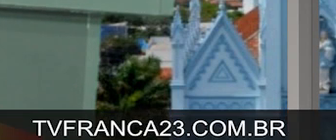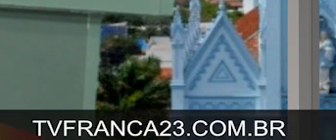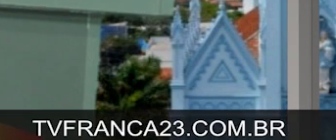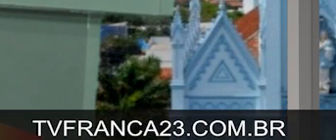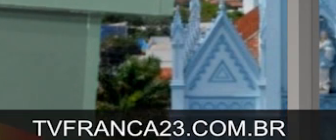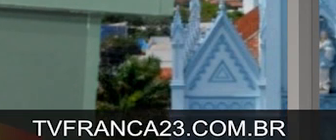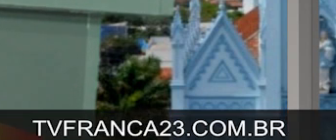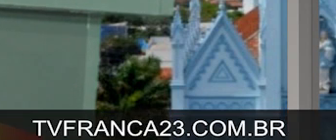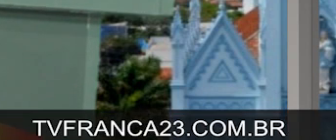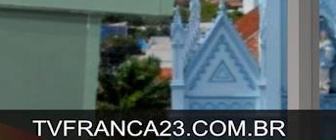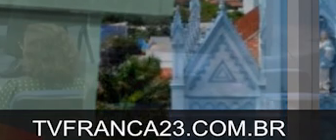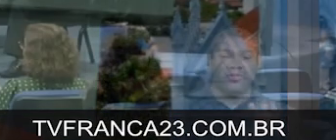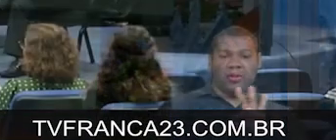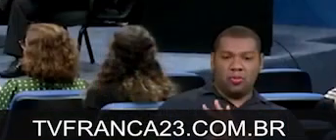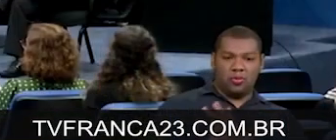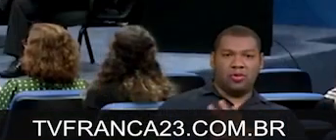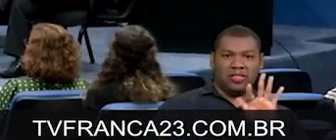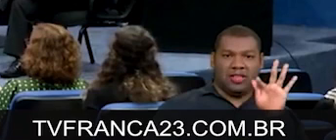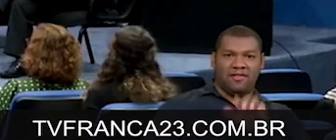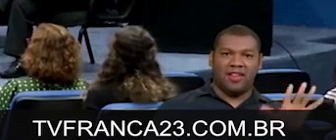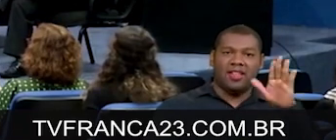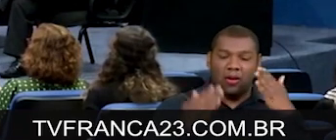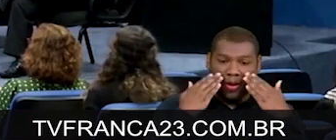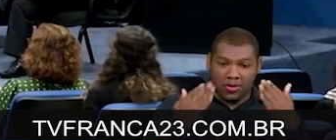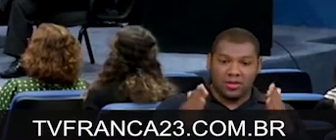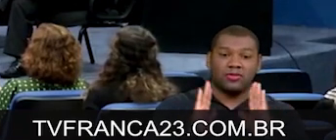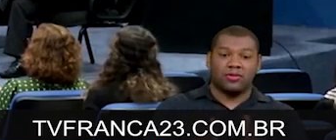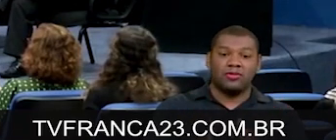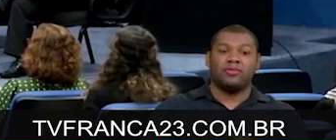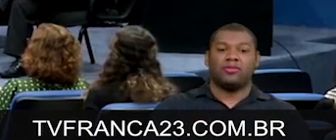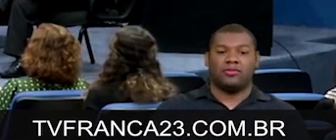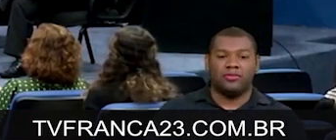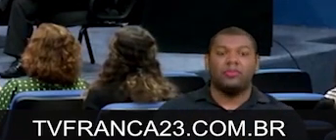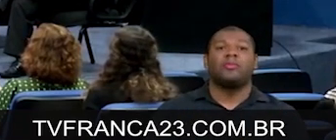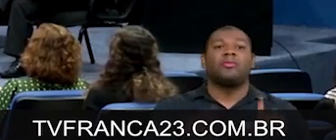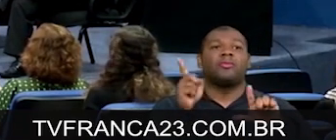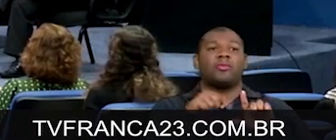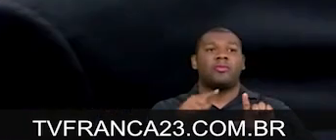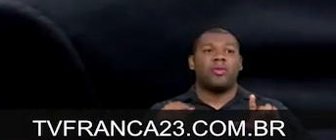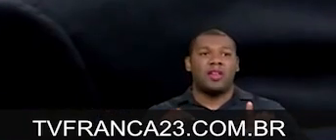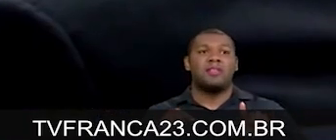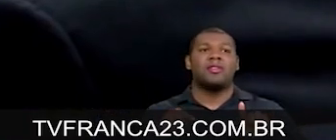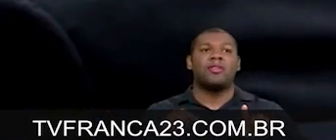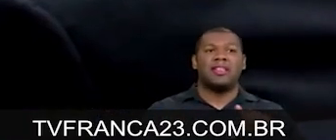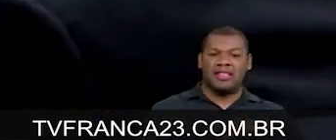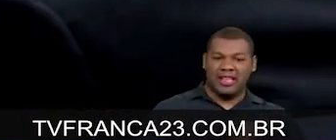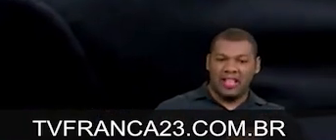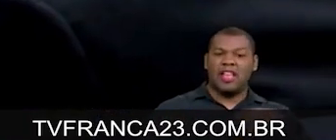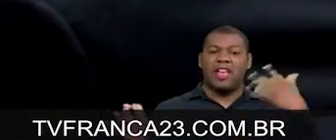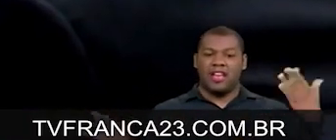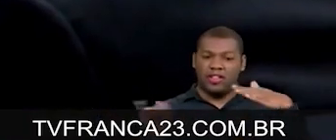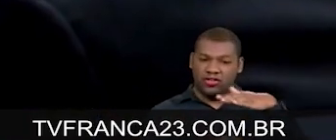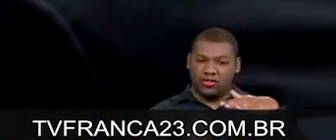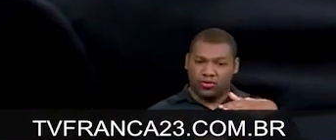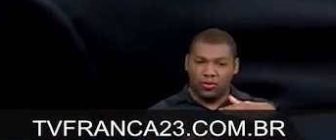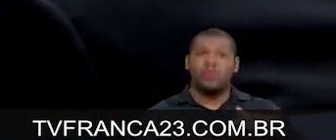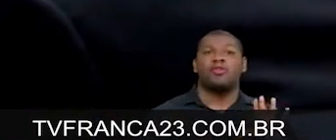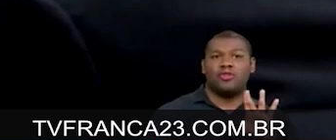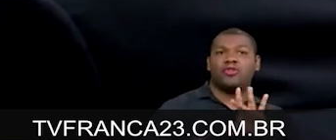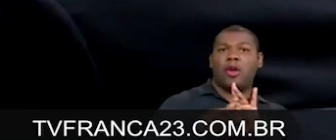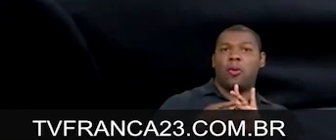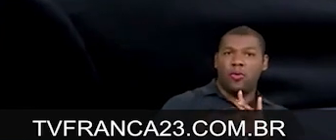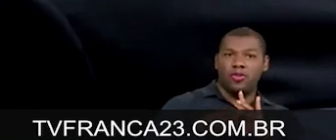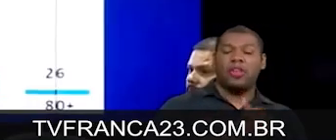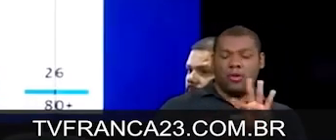também no ano passado. A divulgação dos resultados da Operação Horizonte contou com entidades parceiras da Polícia